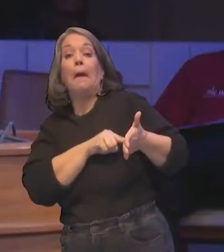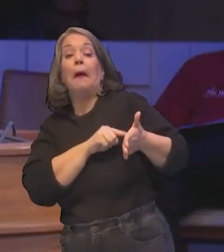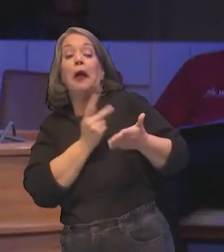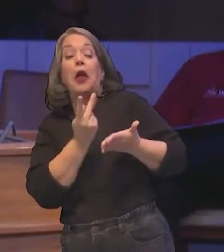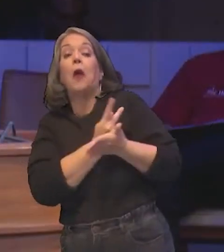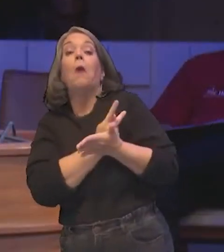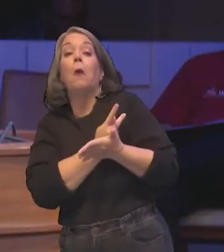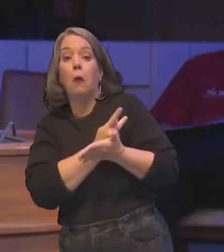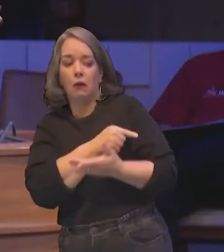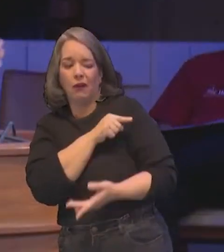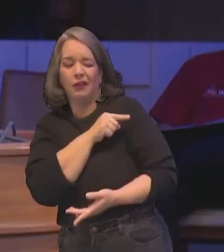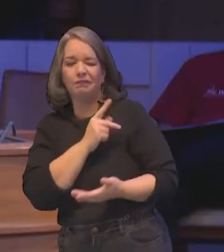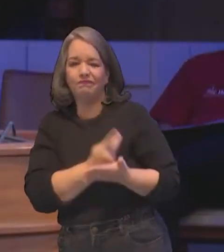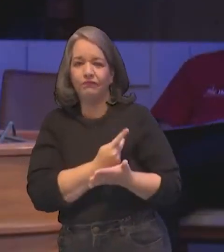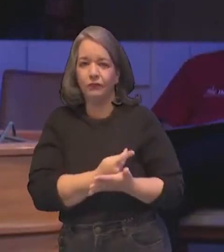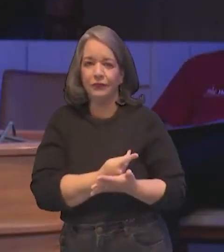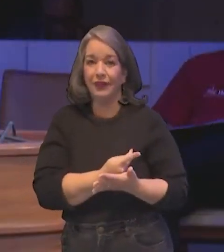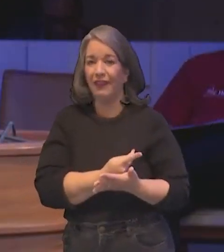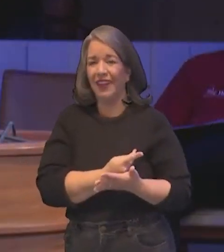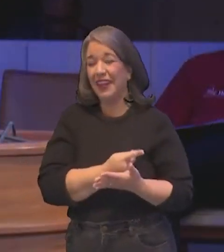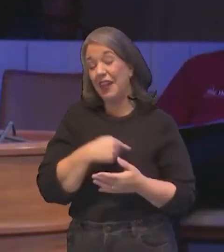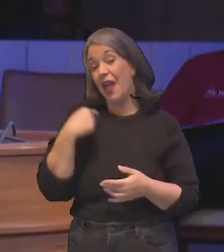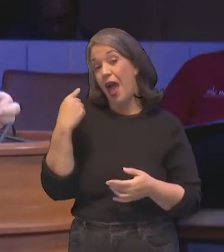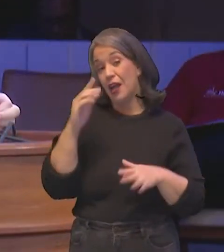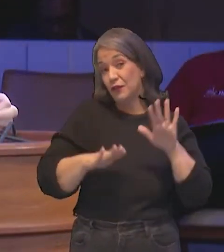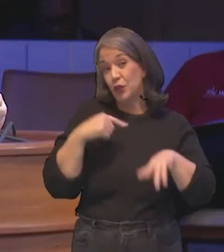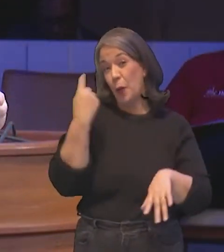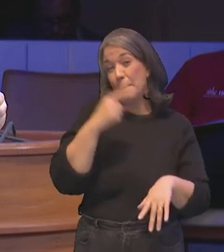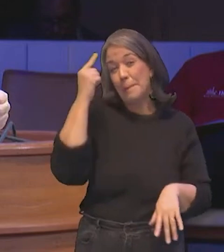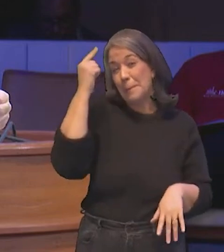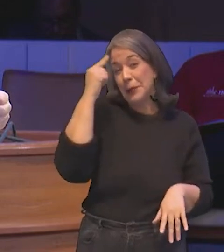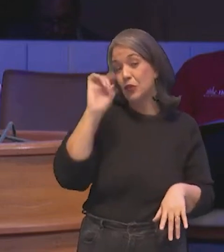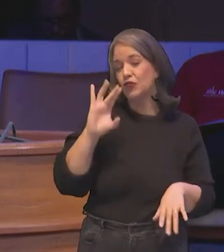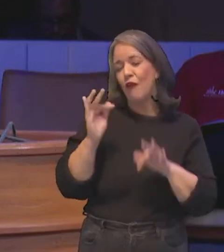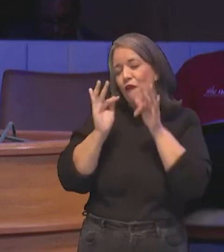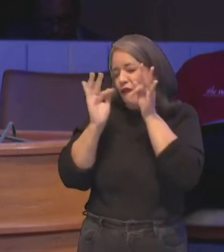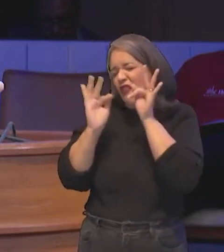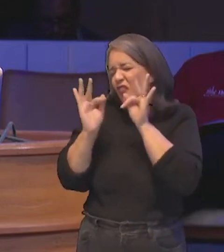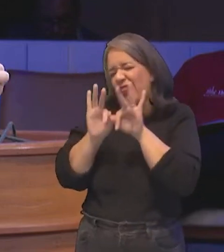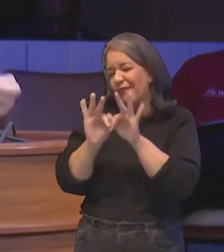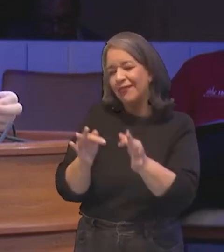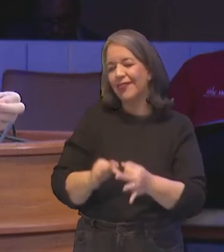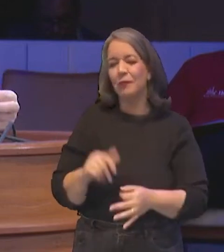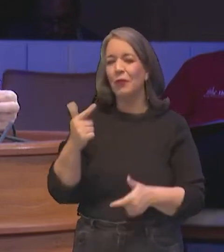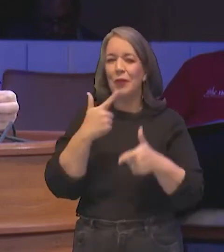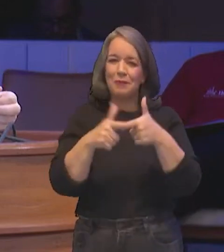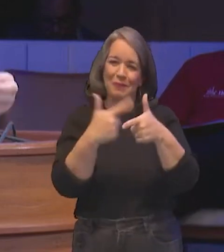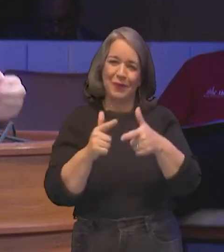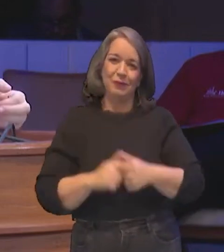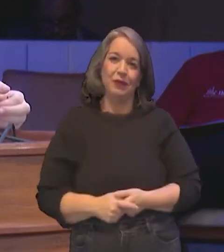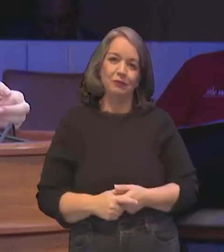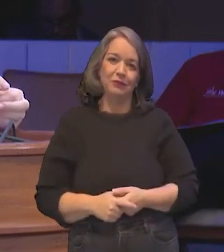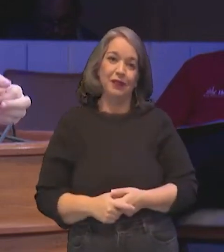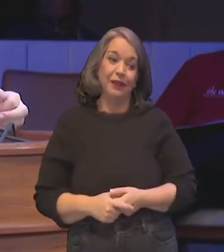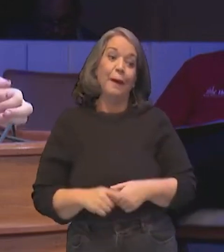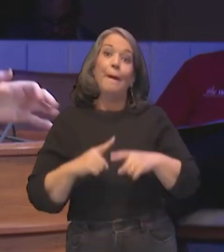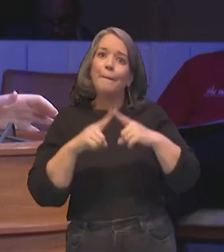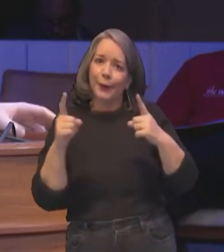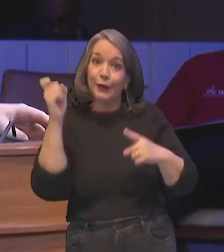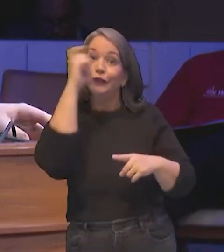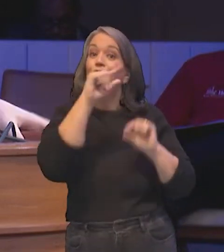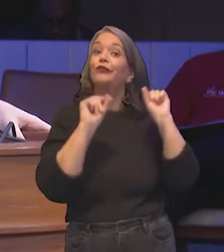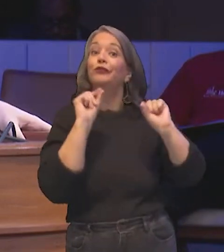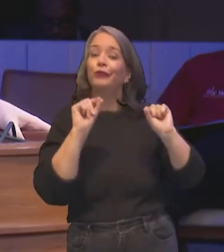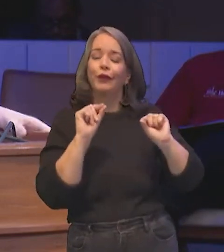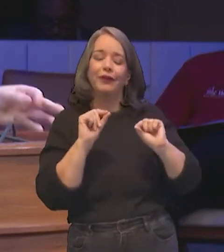vezes, com um amigo não vai fazer mal para ninguém. Mas como é difícil nos compadecermos do irmão que tem